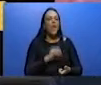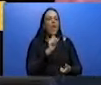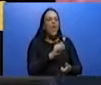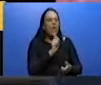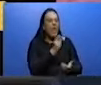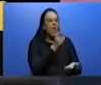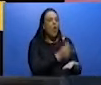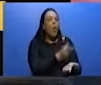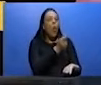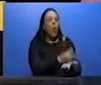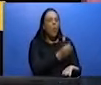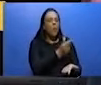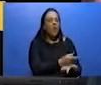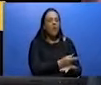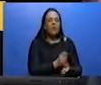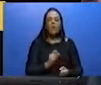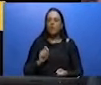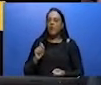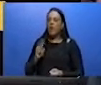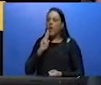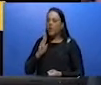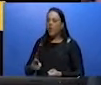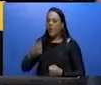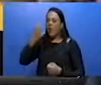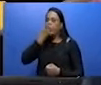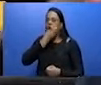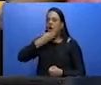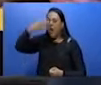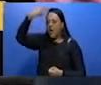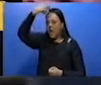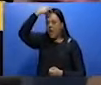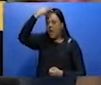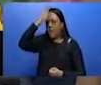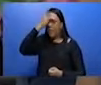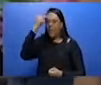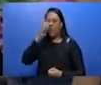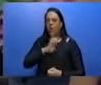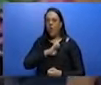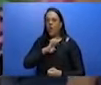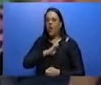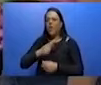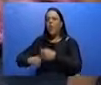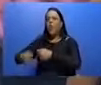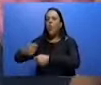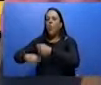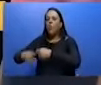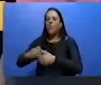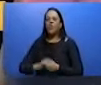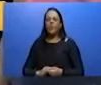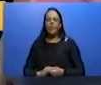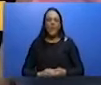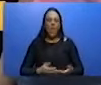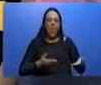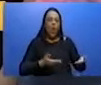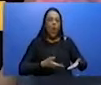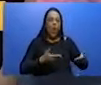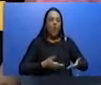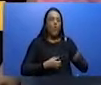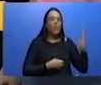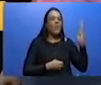o açúcar? Reis, nobres, comerciantes muito ricos. E hoje, no Brasil de hoje, quem compra